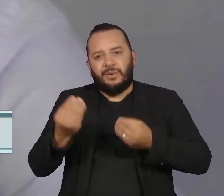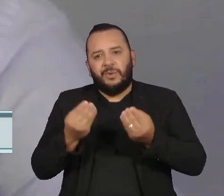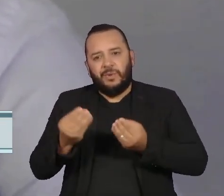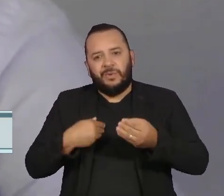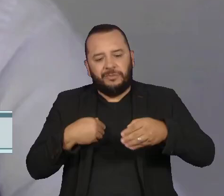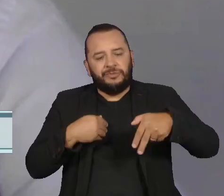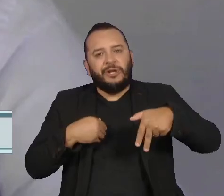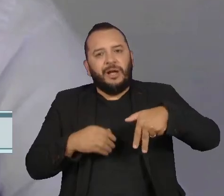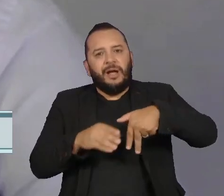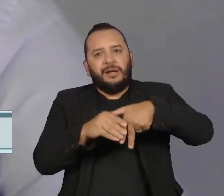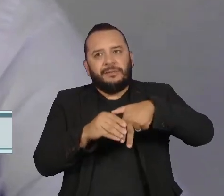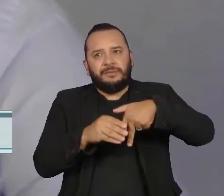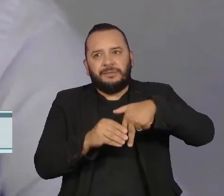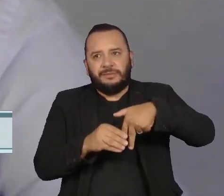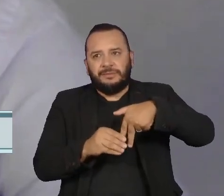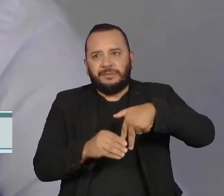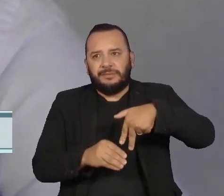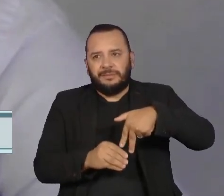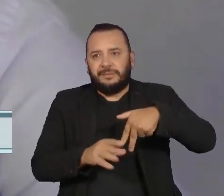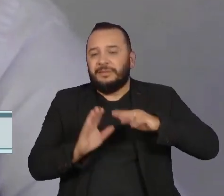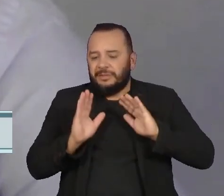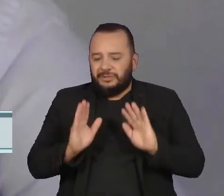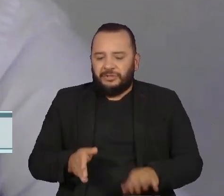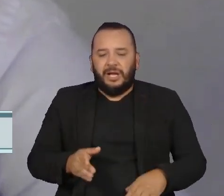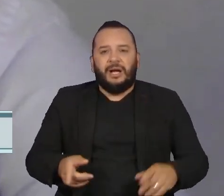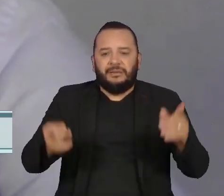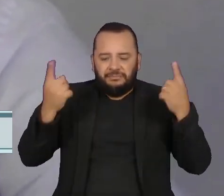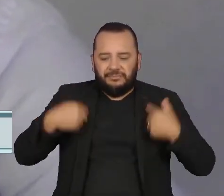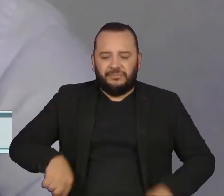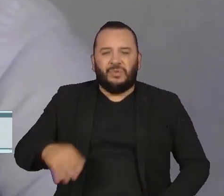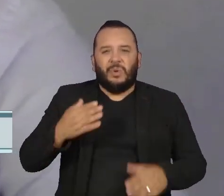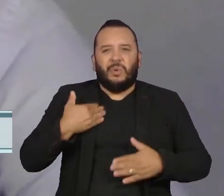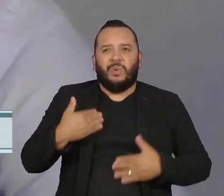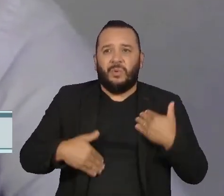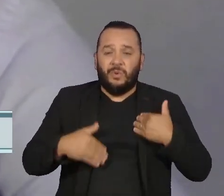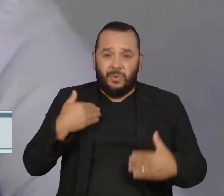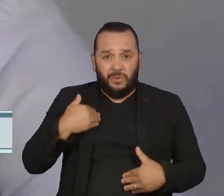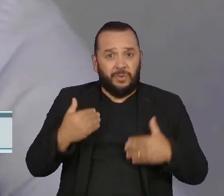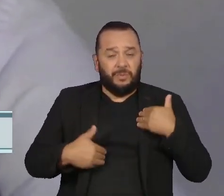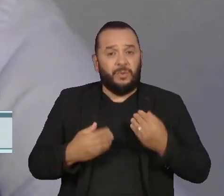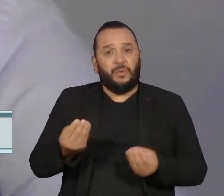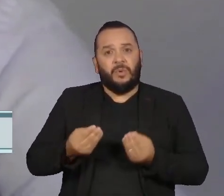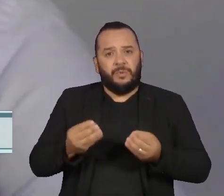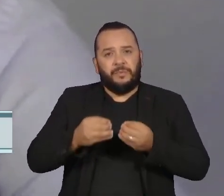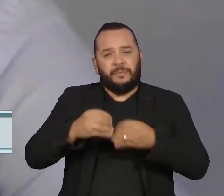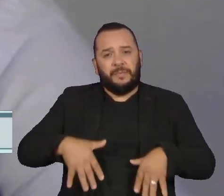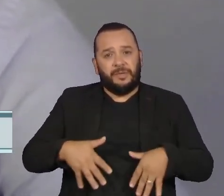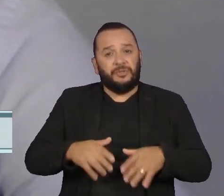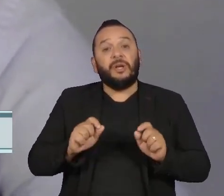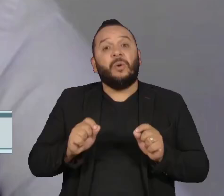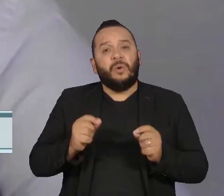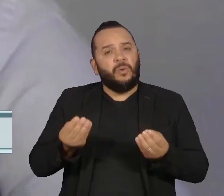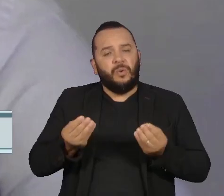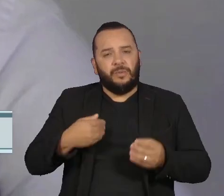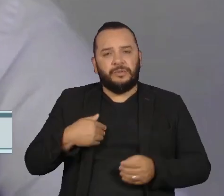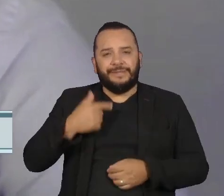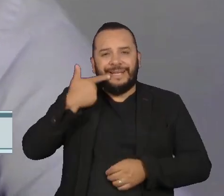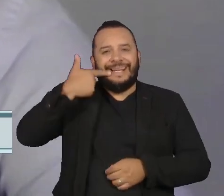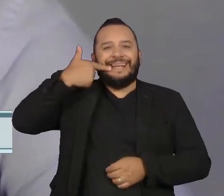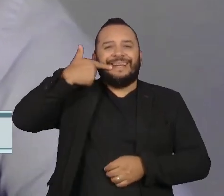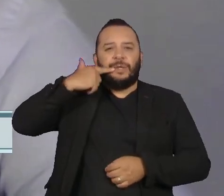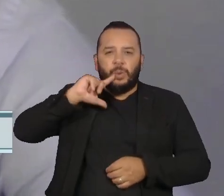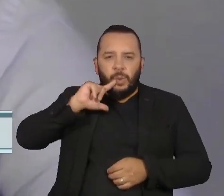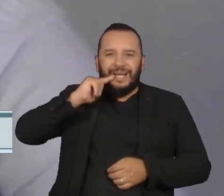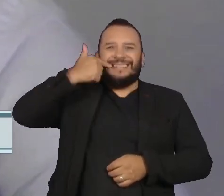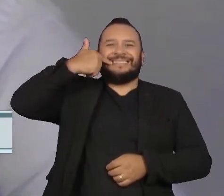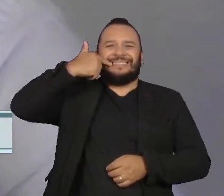caminhar dessa doença. Mas é uma doença que ela acaba afetando muito, principalmente, a alteração de humor, tá? Dores